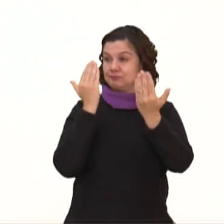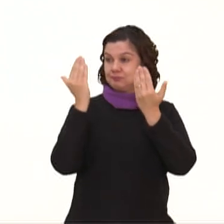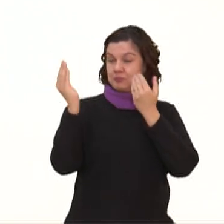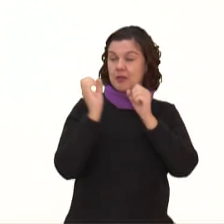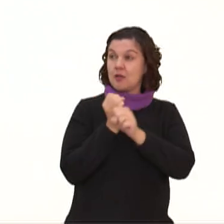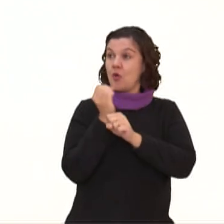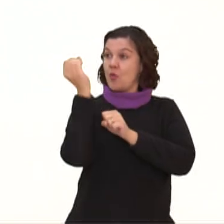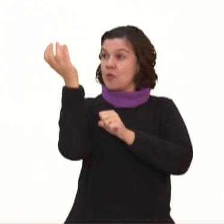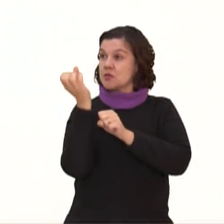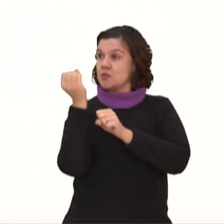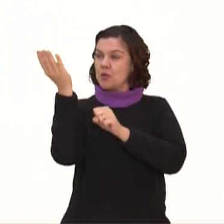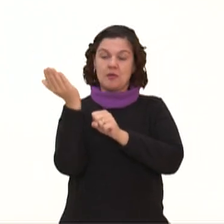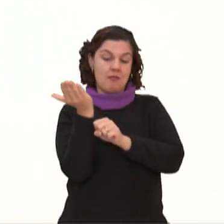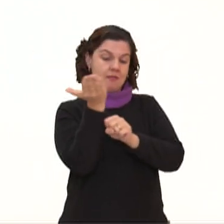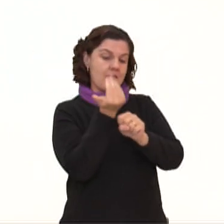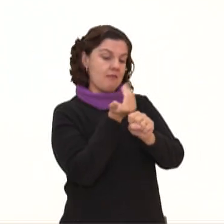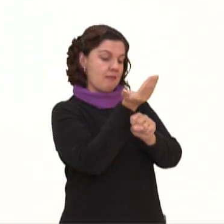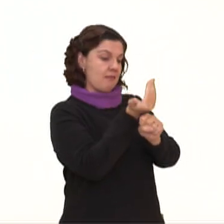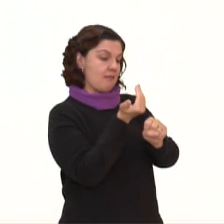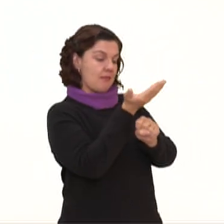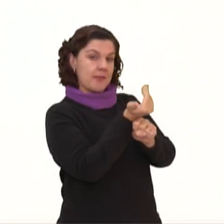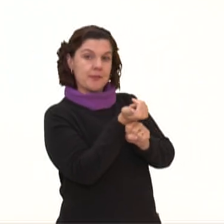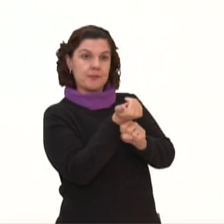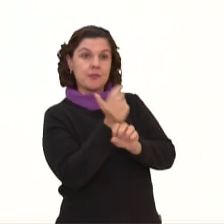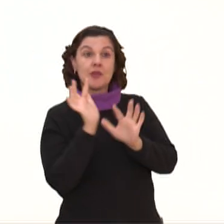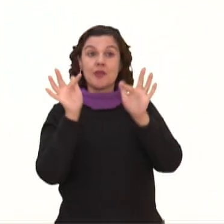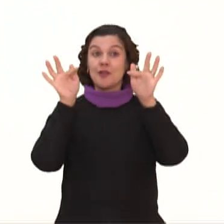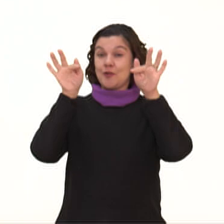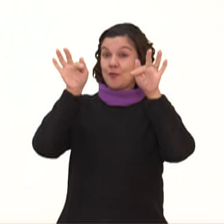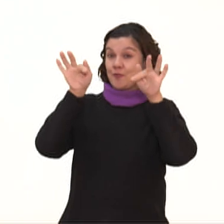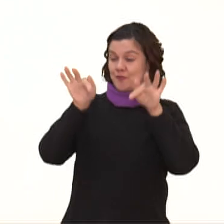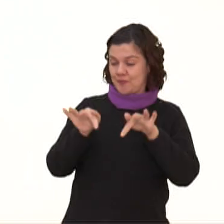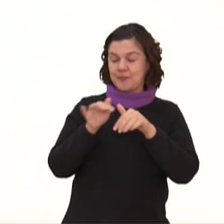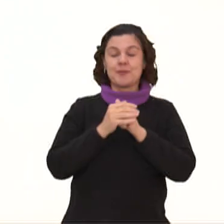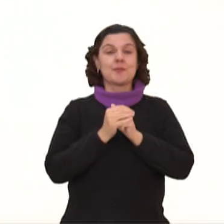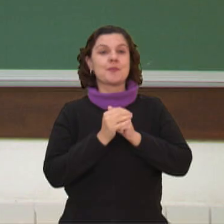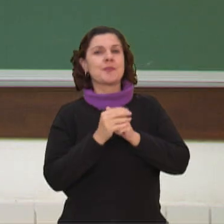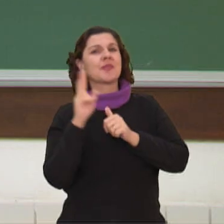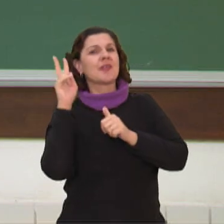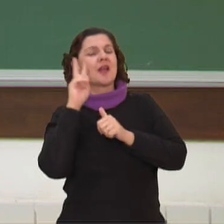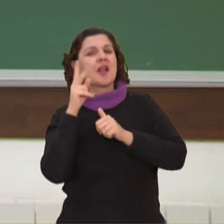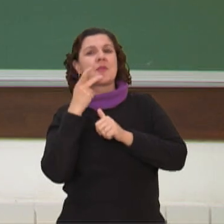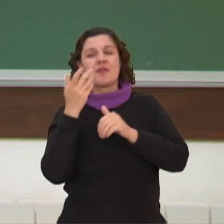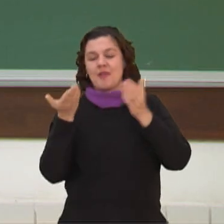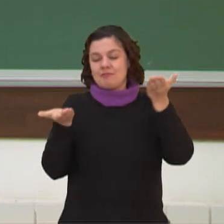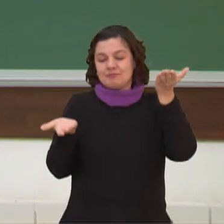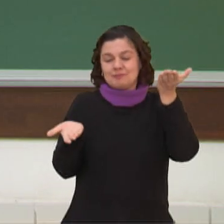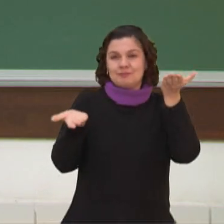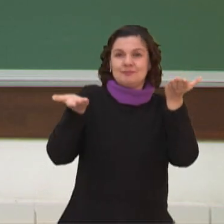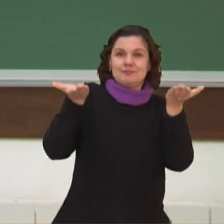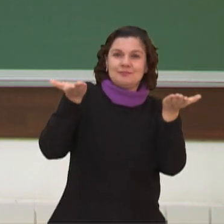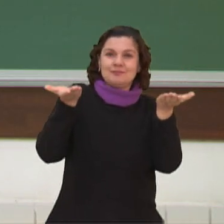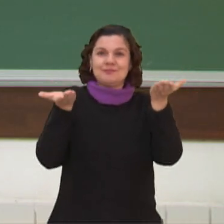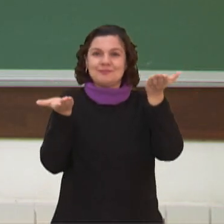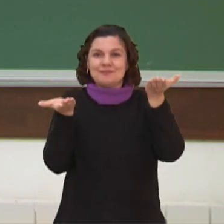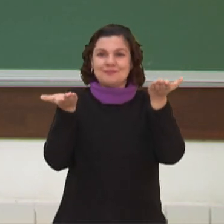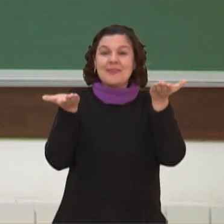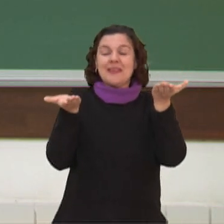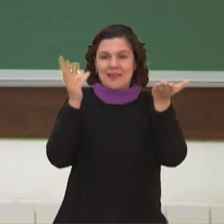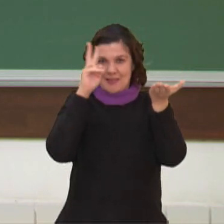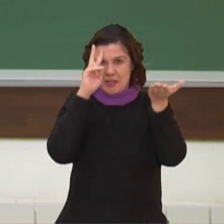da importação. E o saldo. Lembra daquilo que eu falei? Importar e exportar a